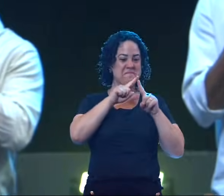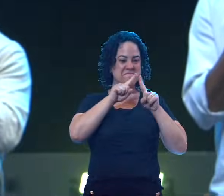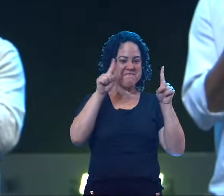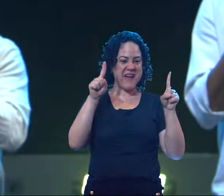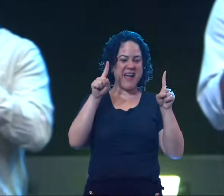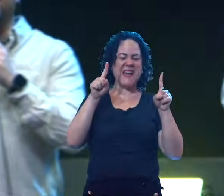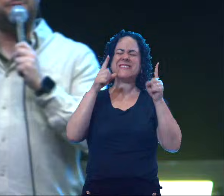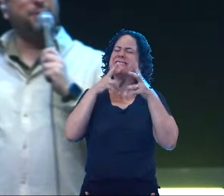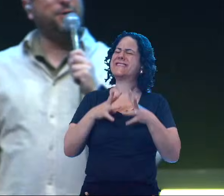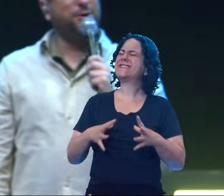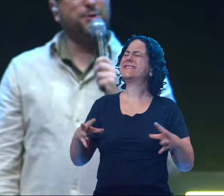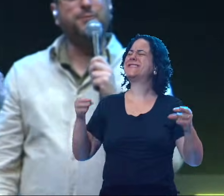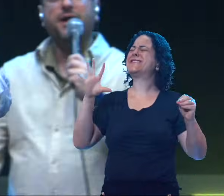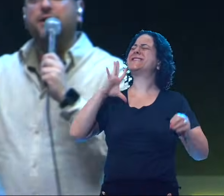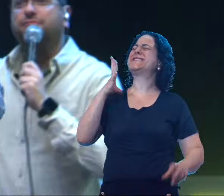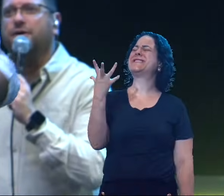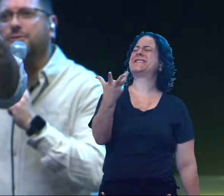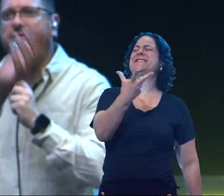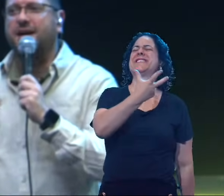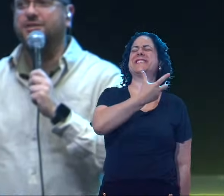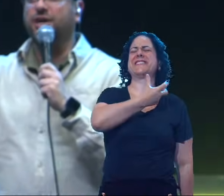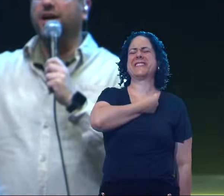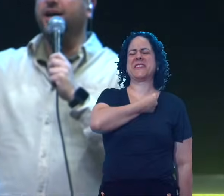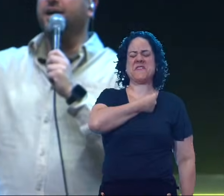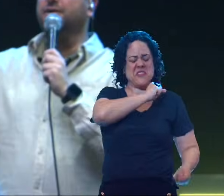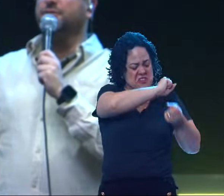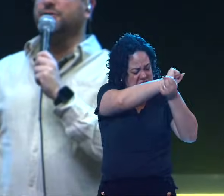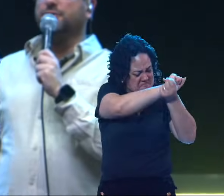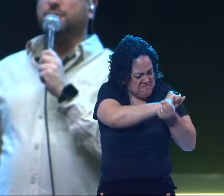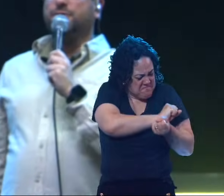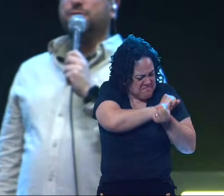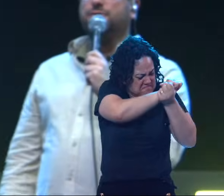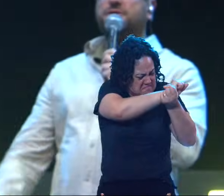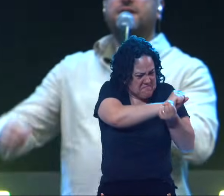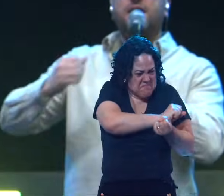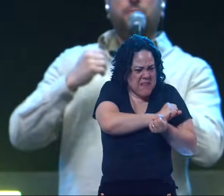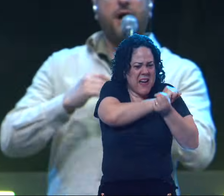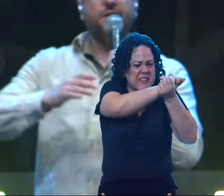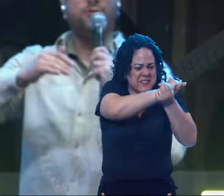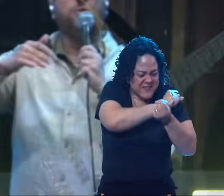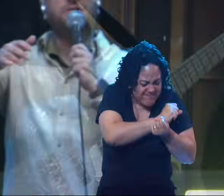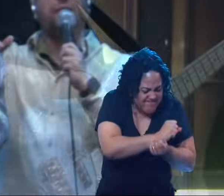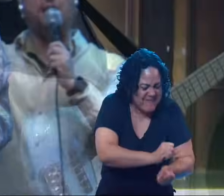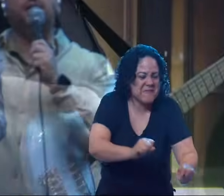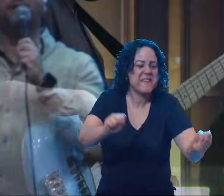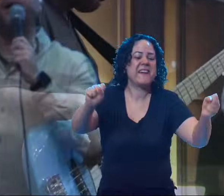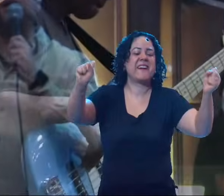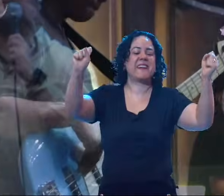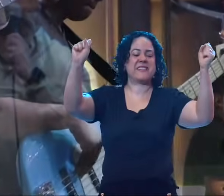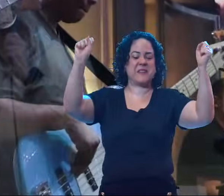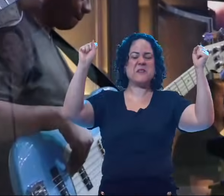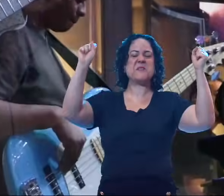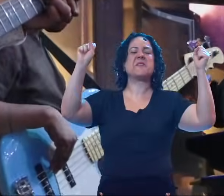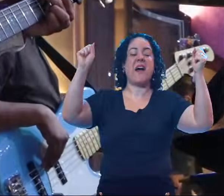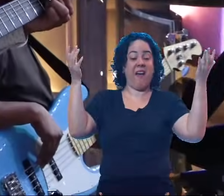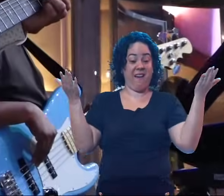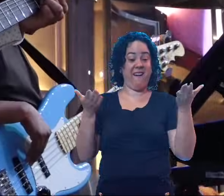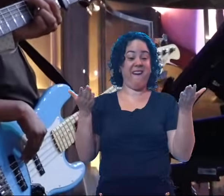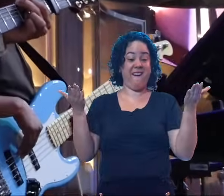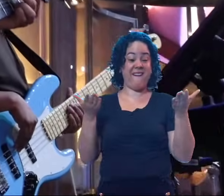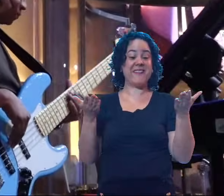mas nos resgatou. Fomos cativos, mas nos